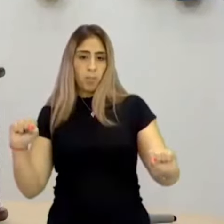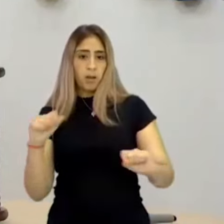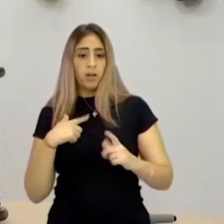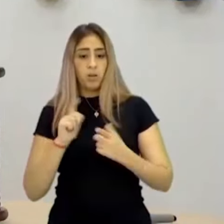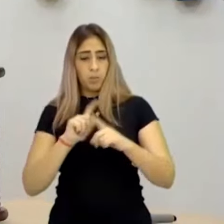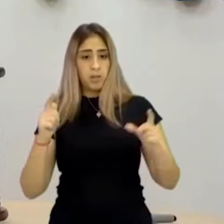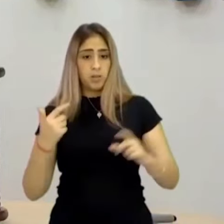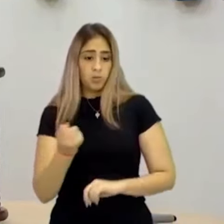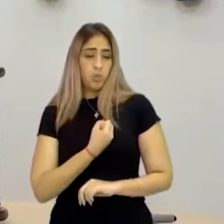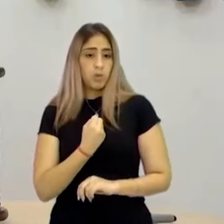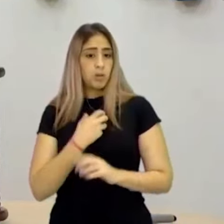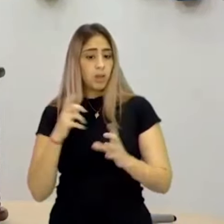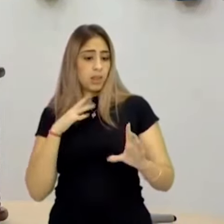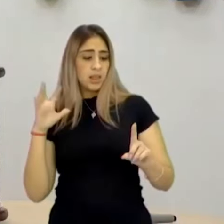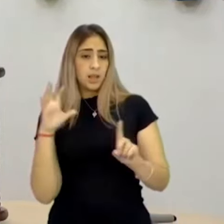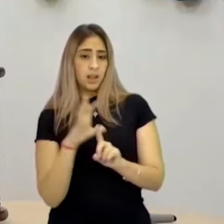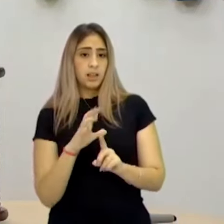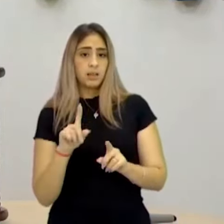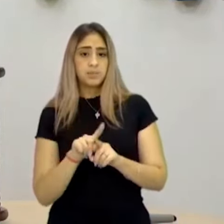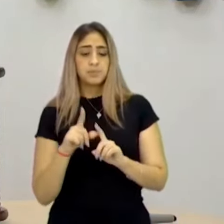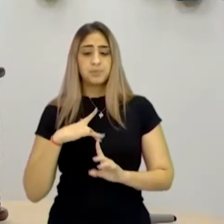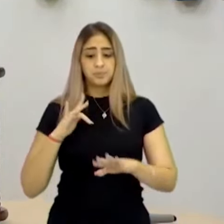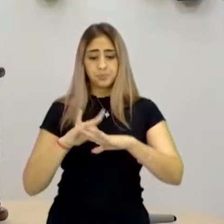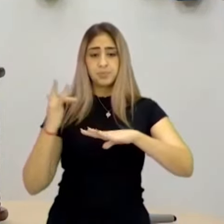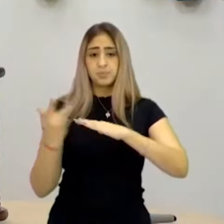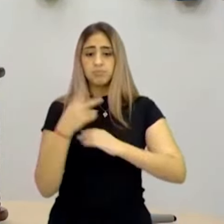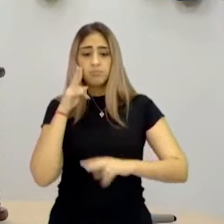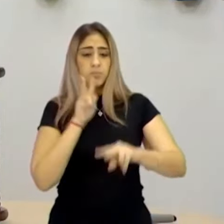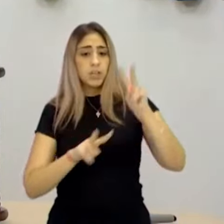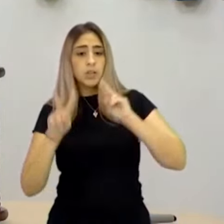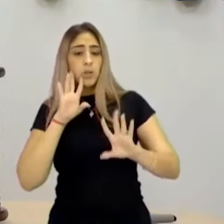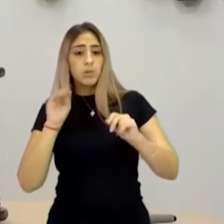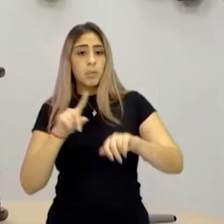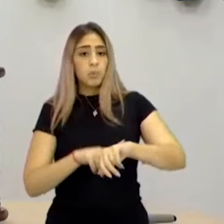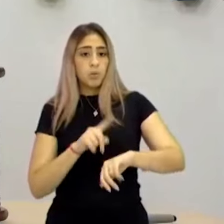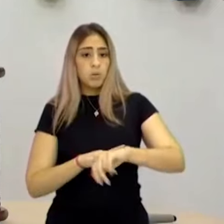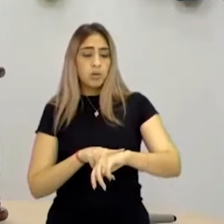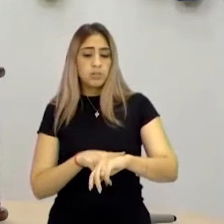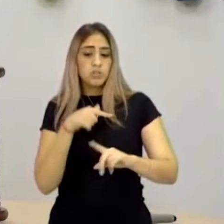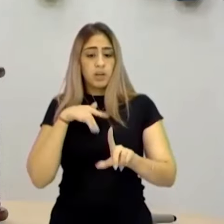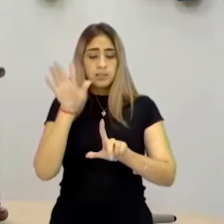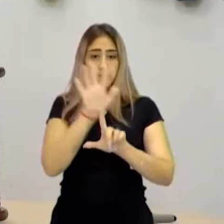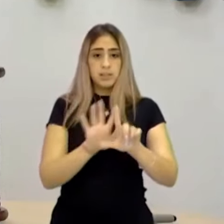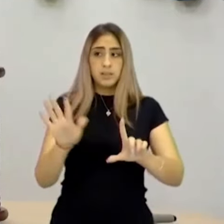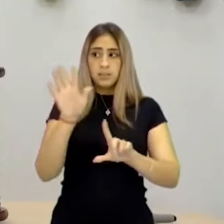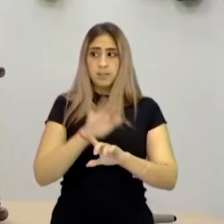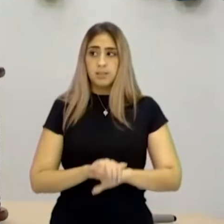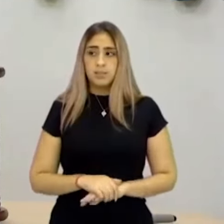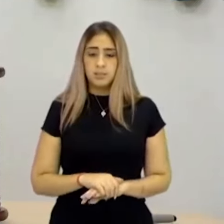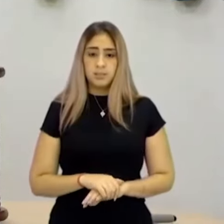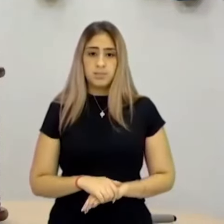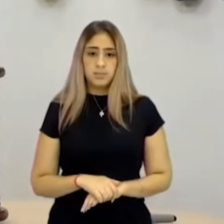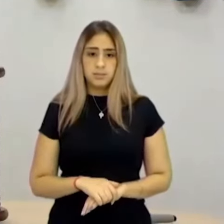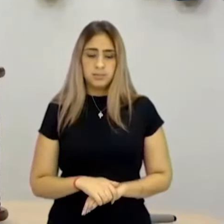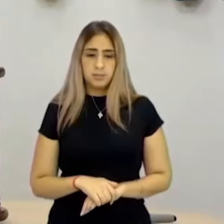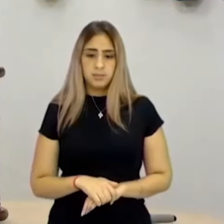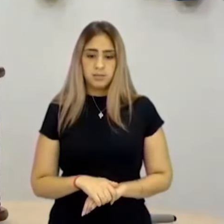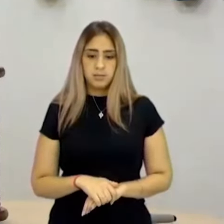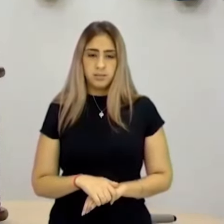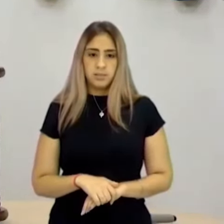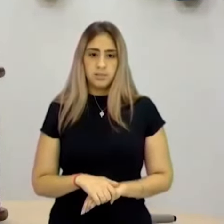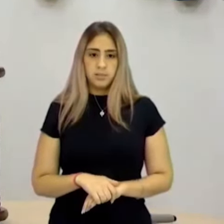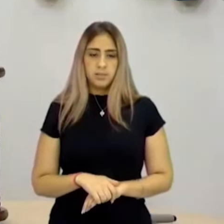de ataques e nós temos a mídia televisionando o tempo todo as imagens das torres gêmeas ali,